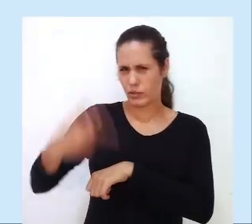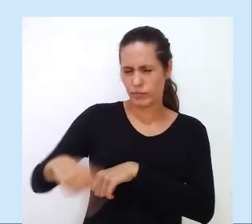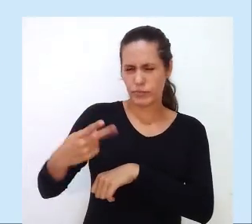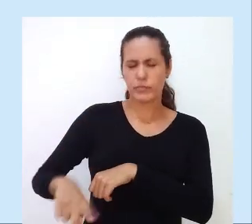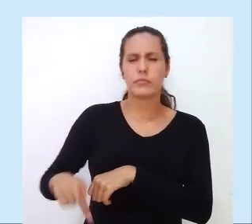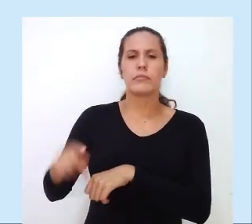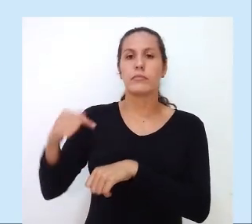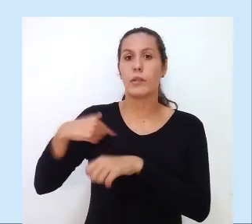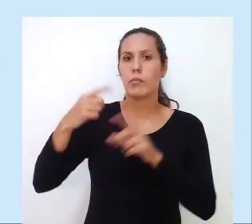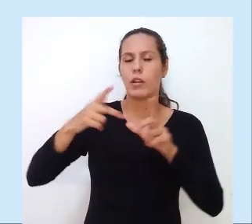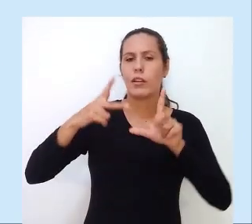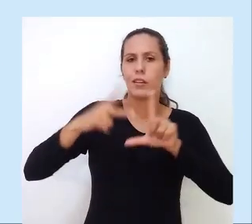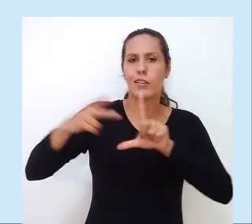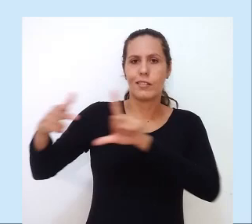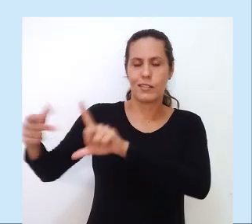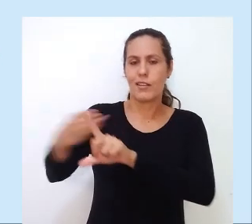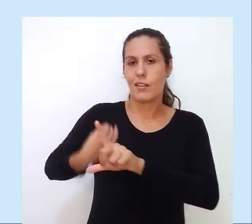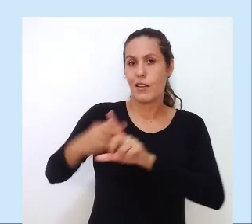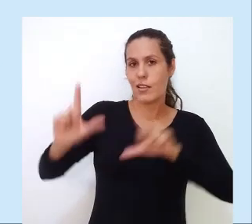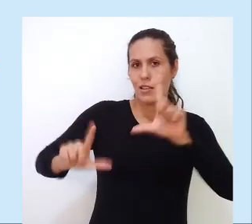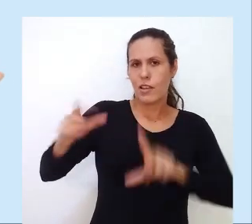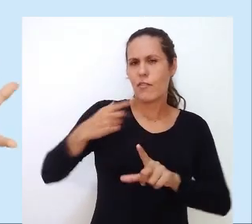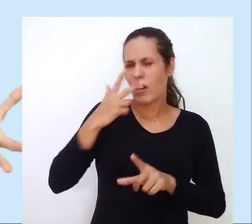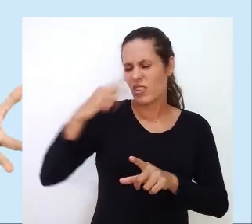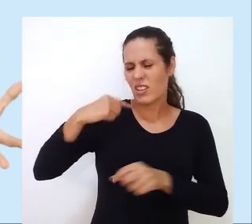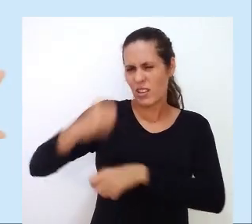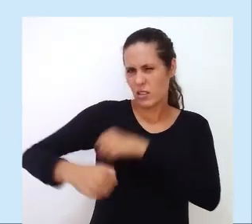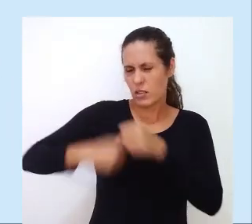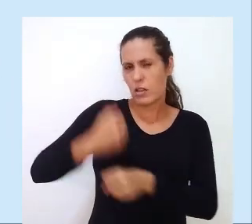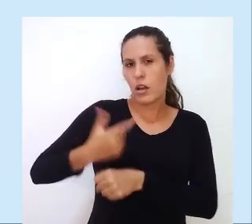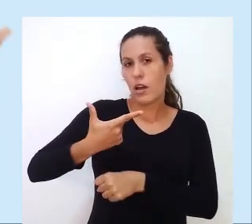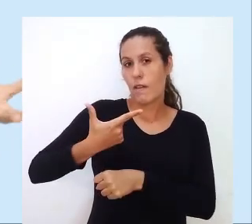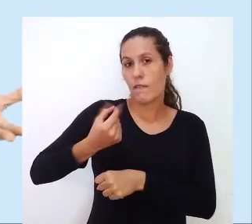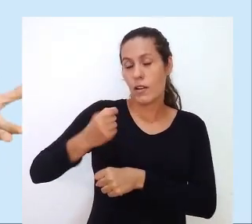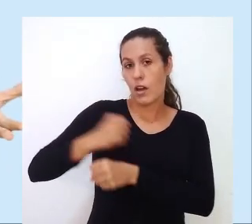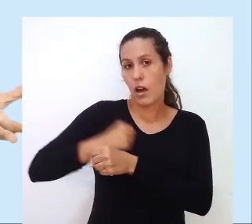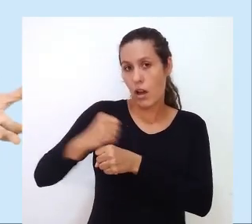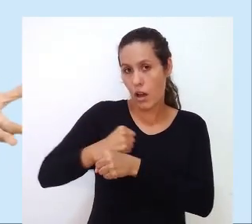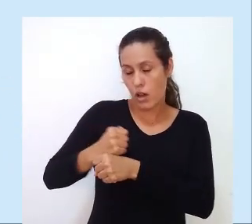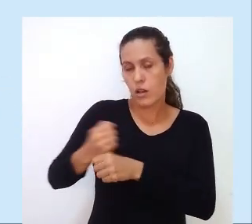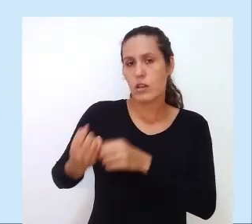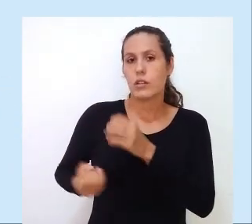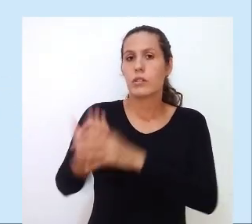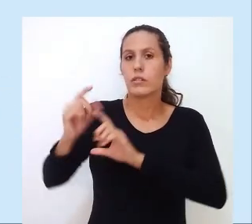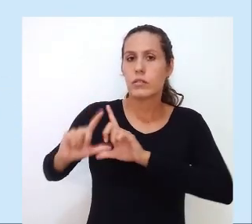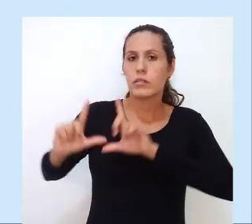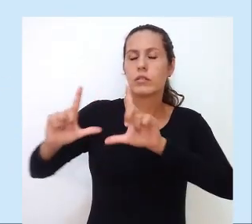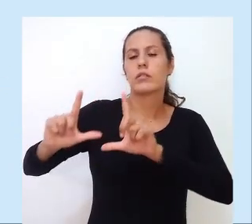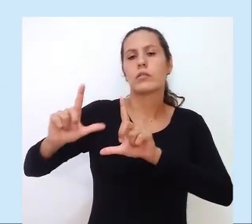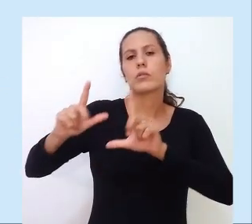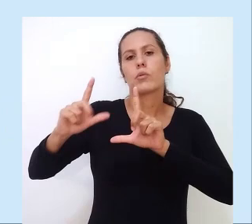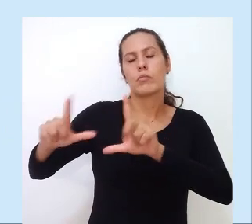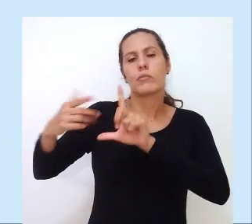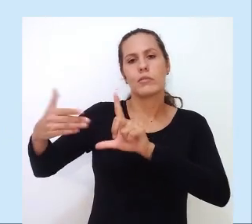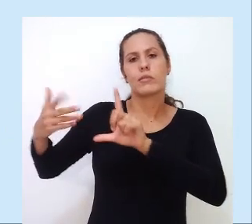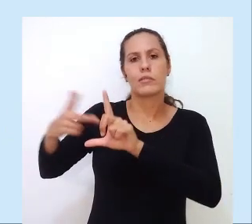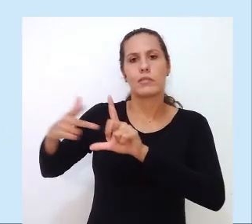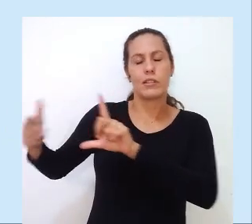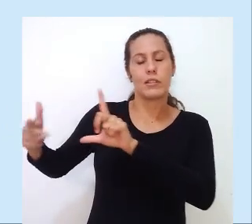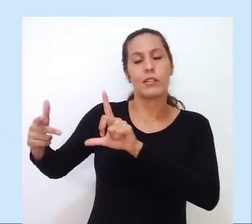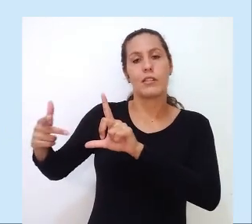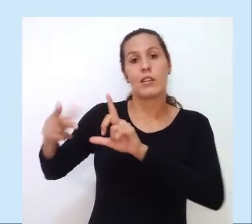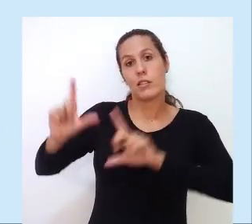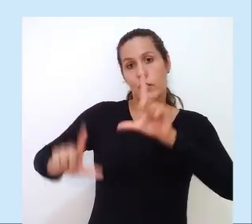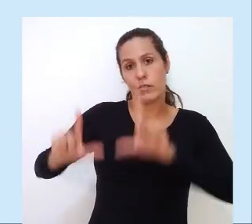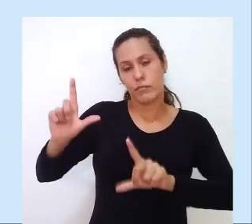já viu, né? Esse ano, inclusive, fez 20 anos que foi lançado como série de TV,